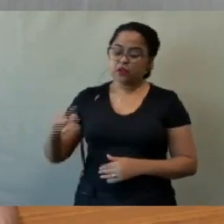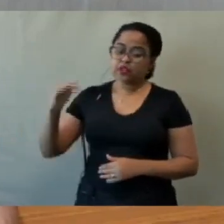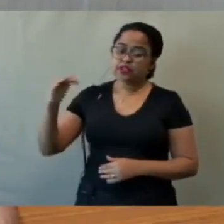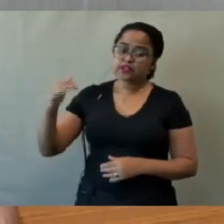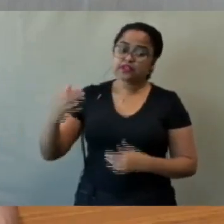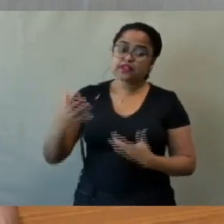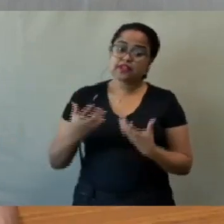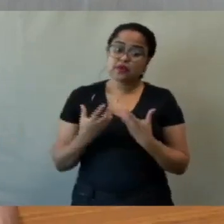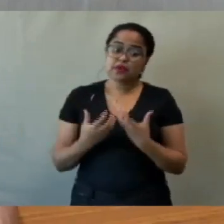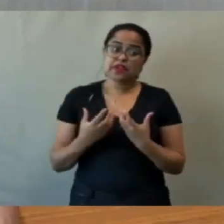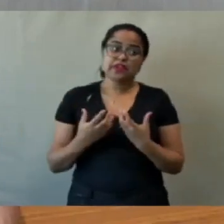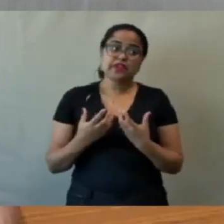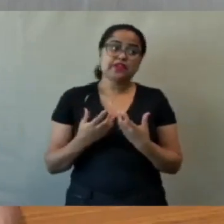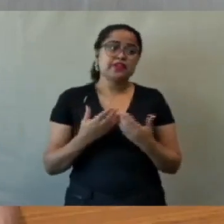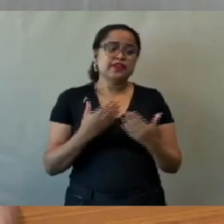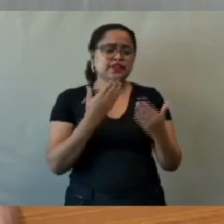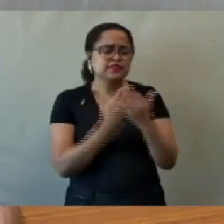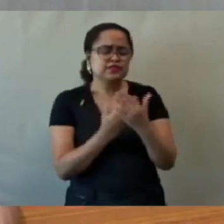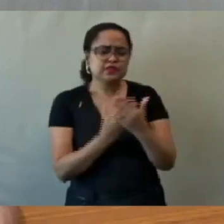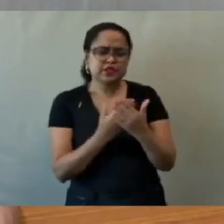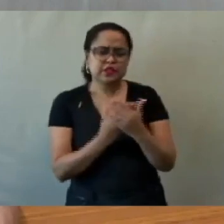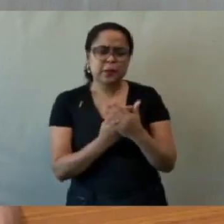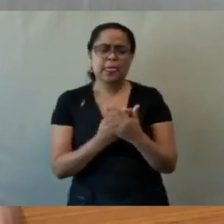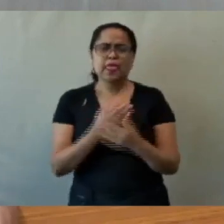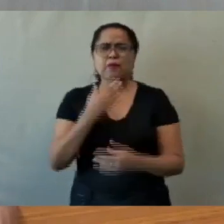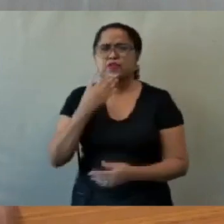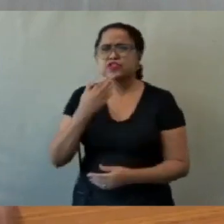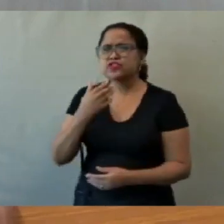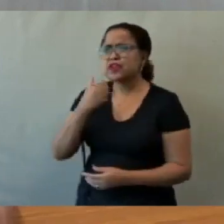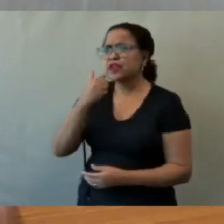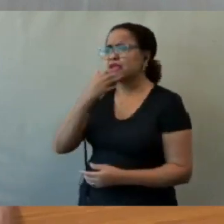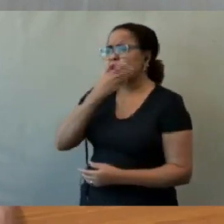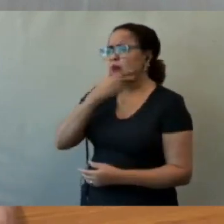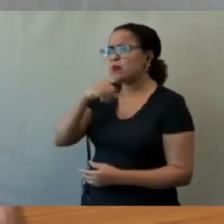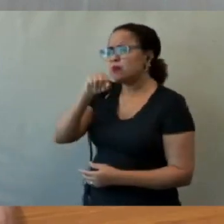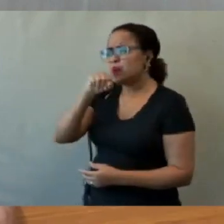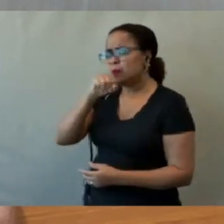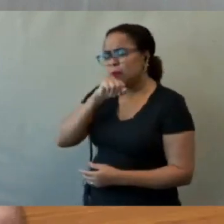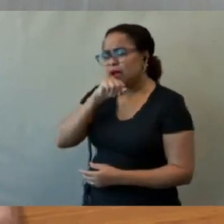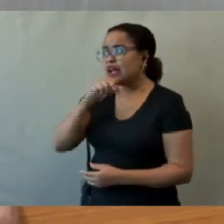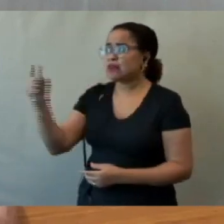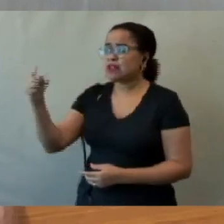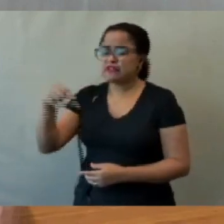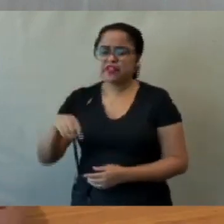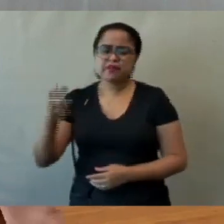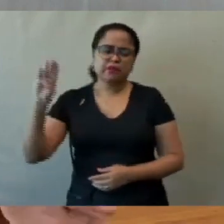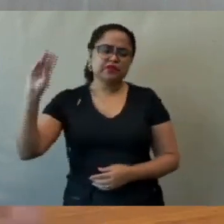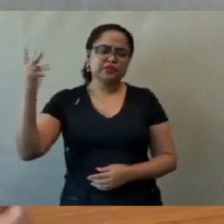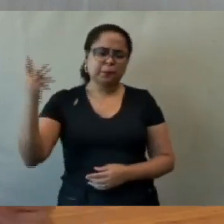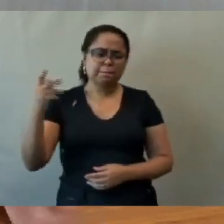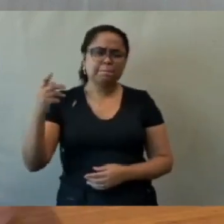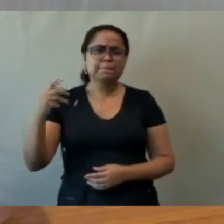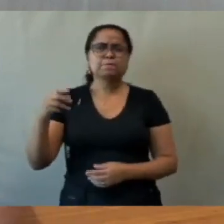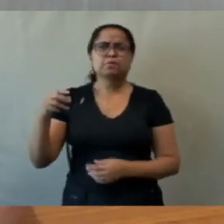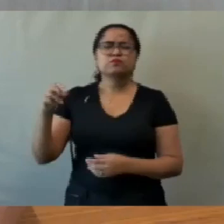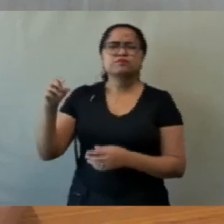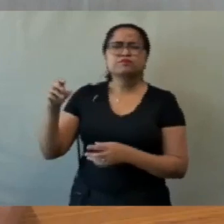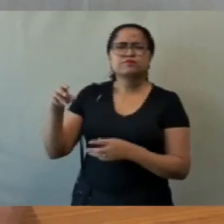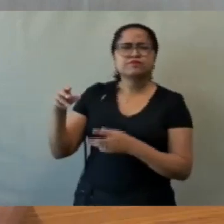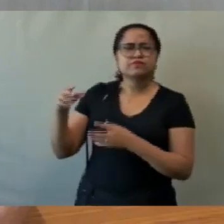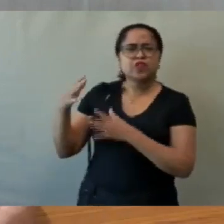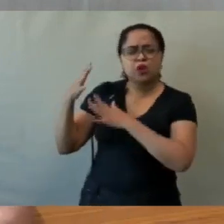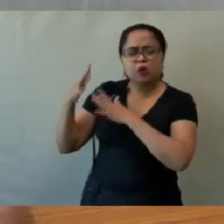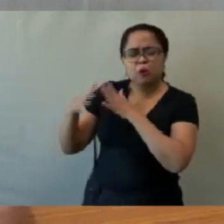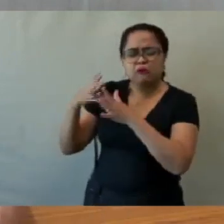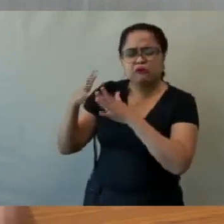Eu pedi meu pai para vir para Belo Horizonte, para a cidade grande, porque eu ouvia falar que Belo Horizonte tinha escola, né, que era assim, assim,